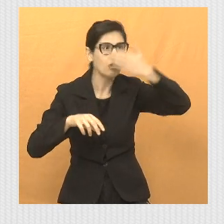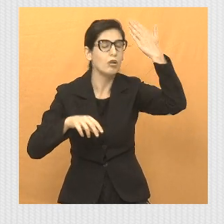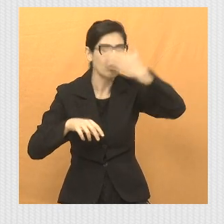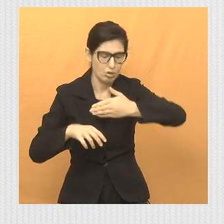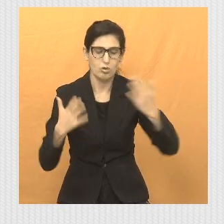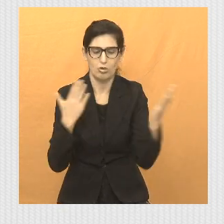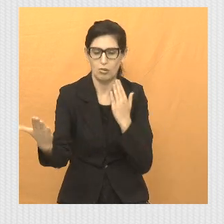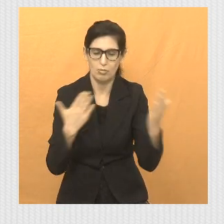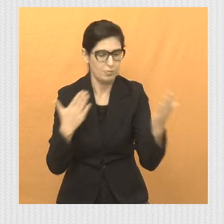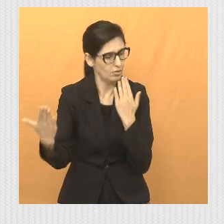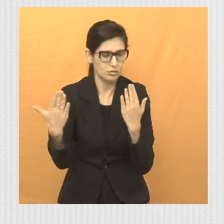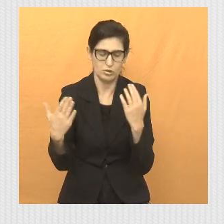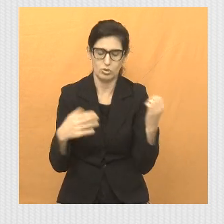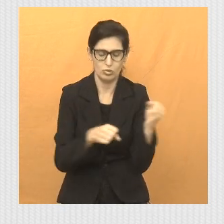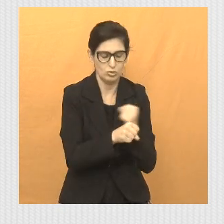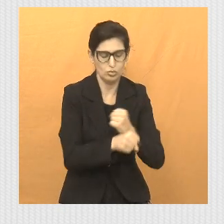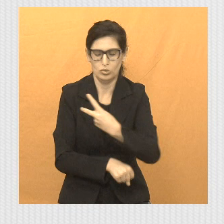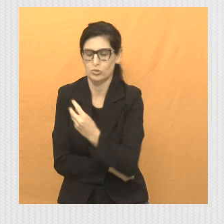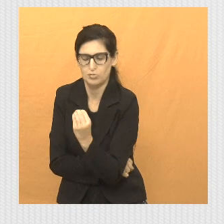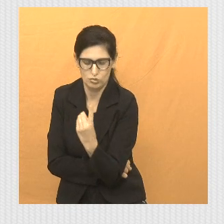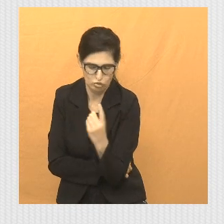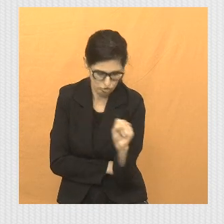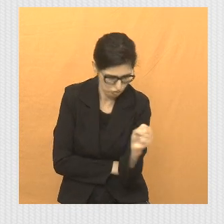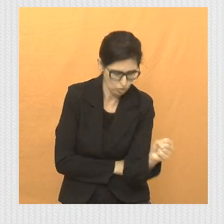2019. Pode passar.